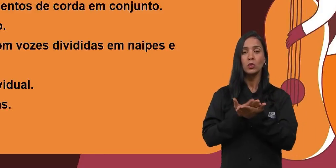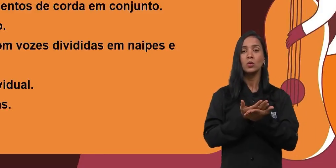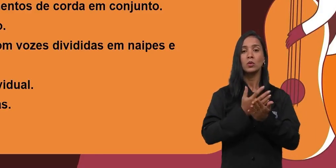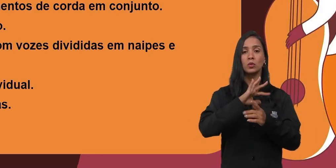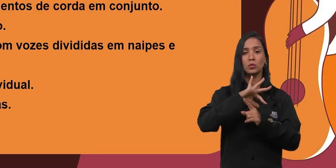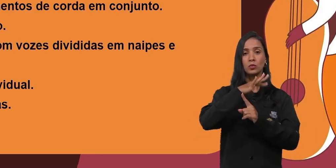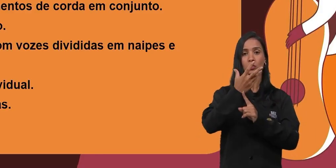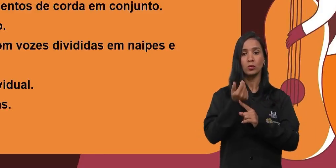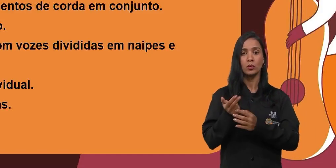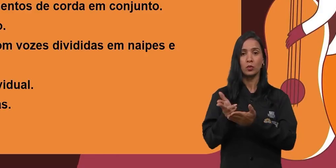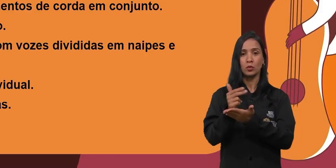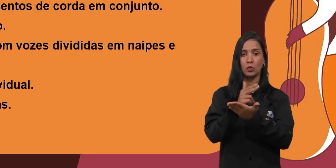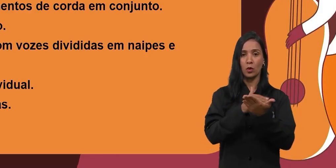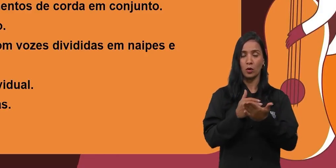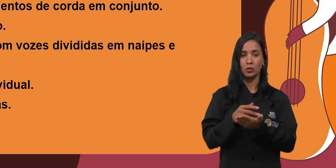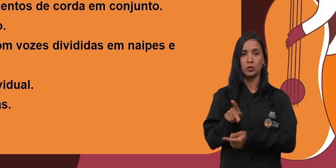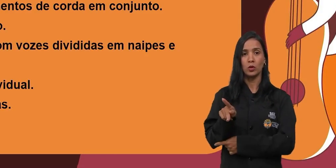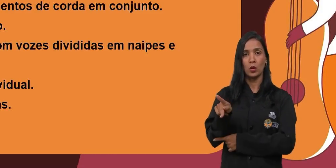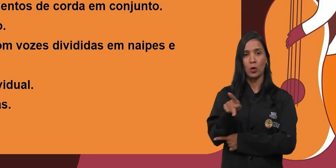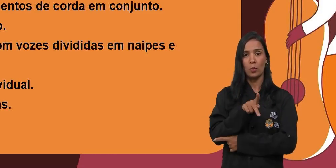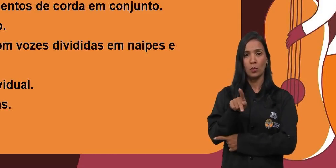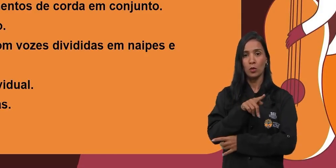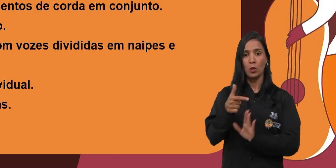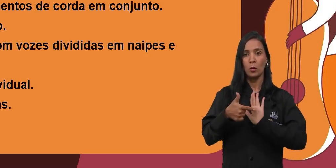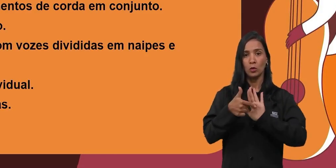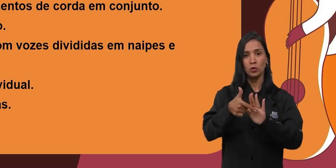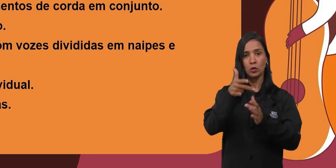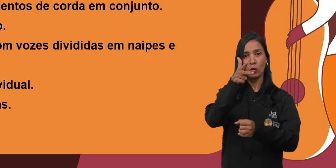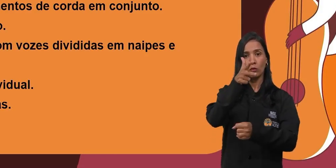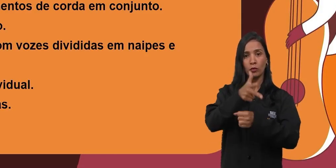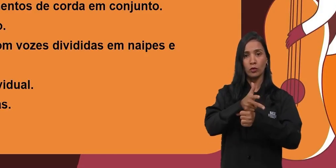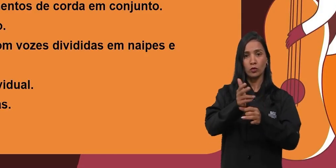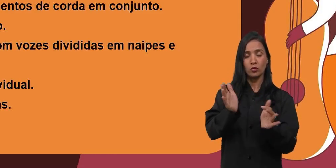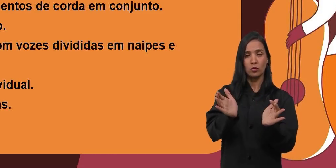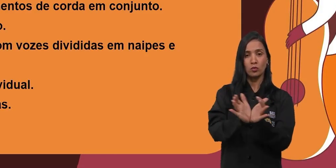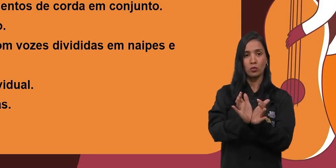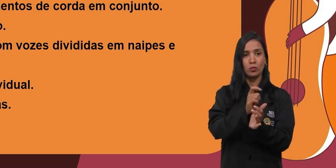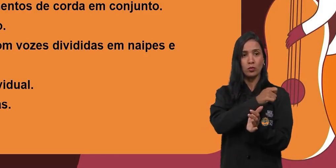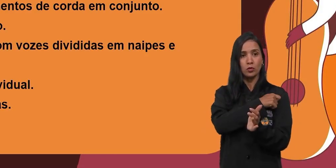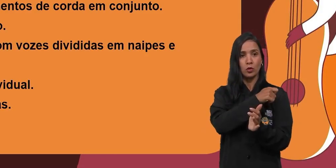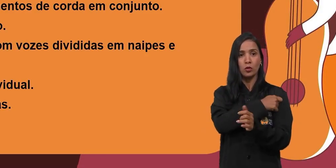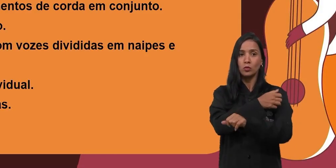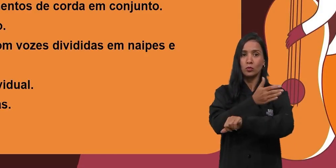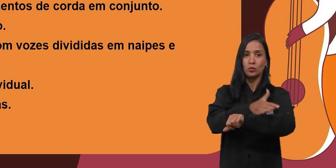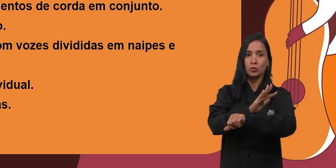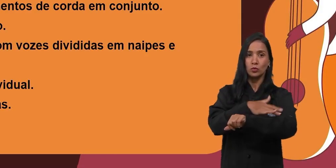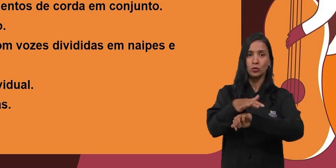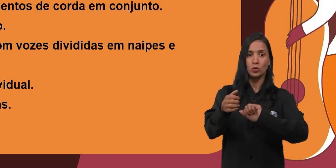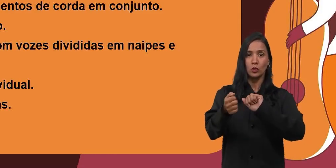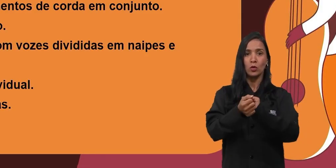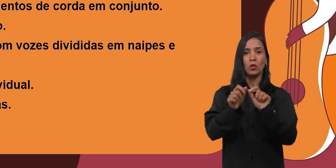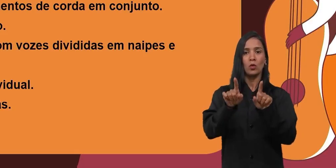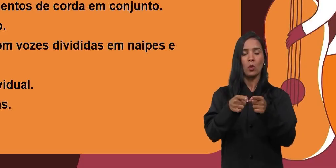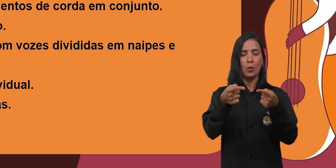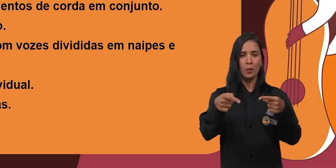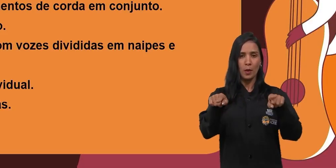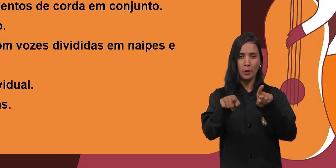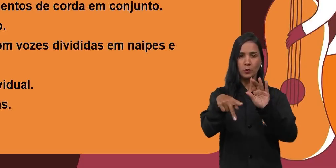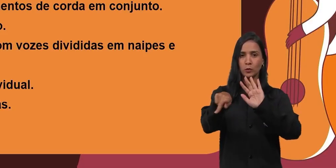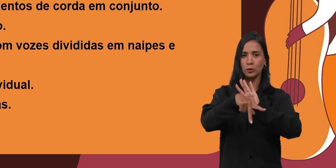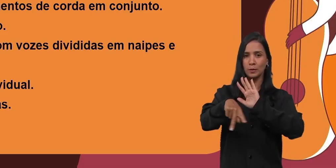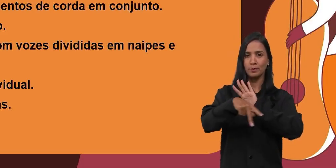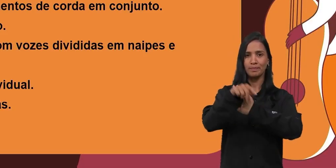professor apresentou um vídeo de um grupo de estudantes que ensaiavam juntos uma música popular